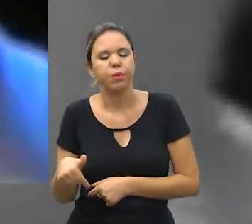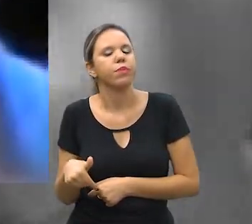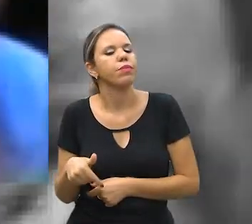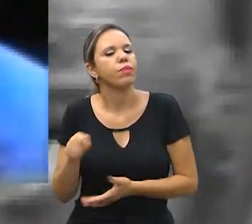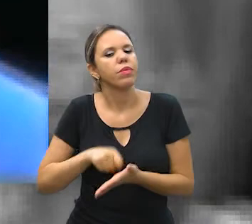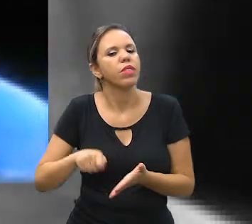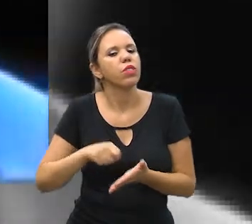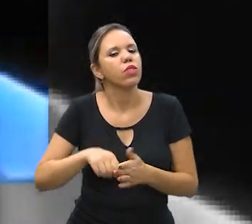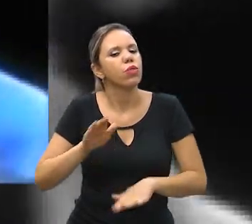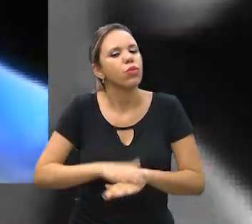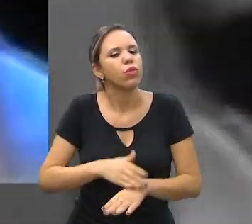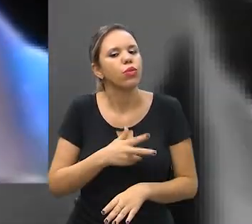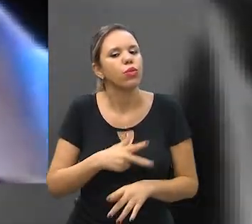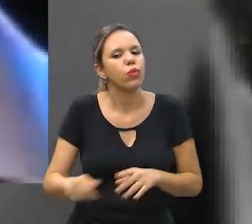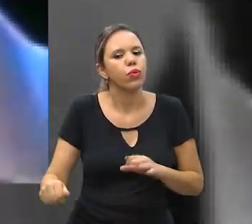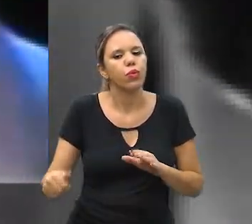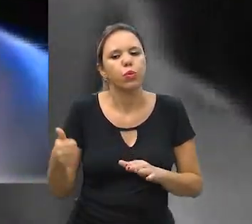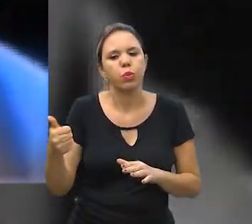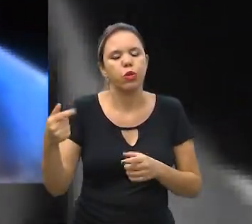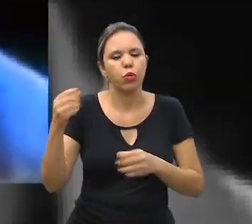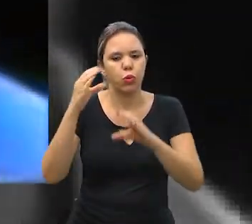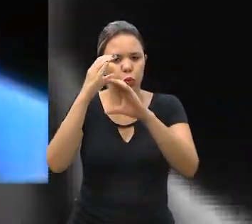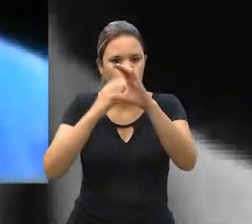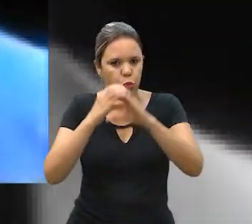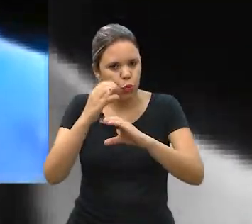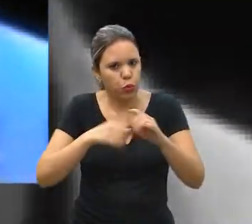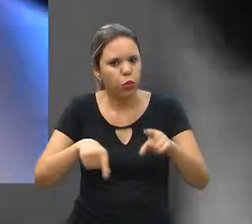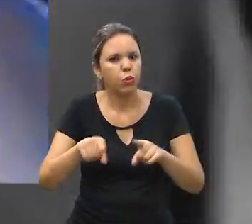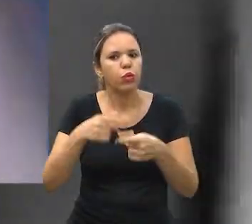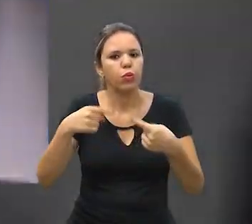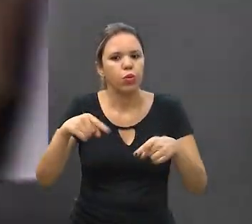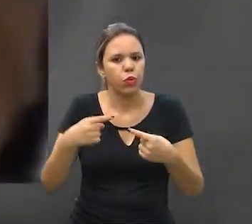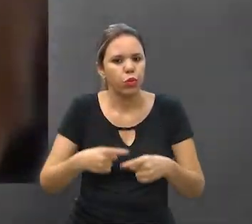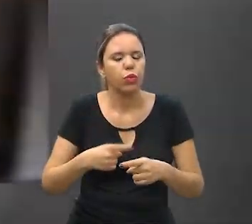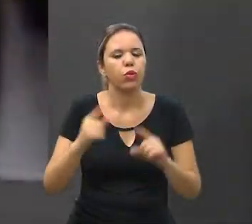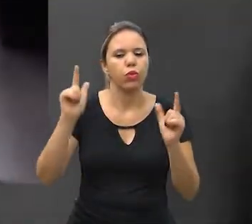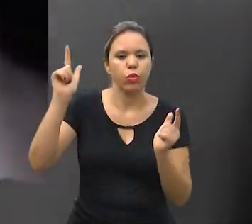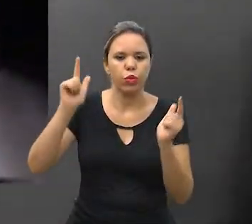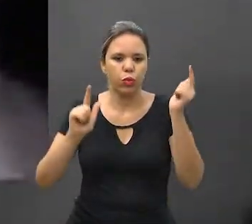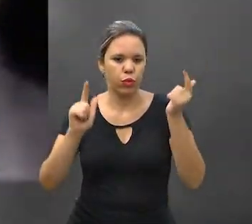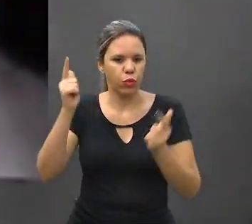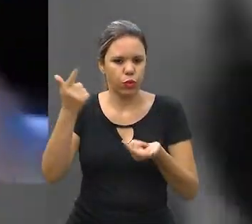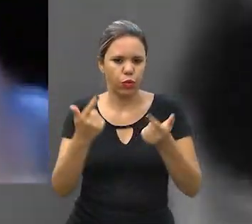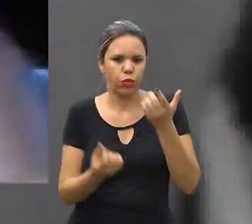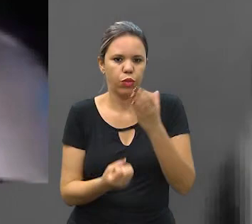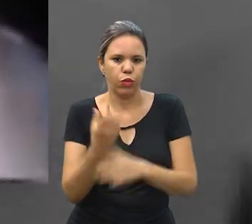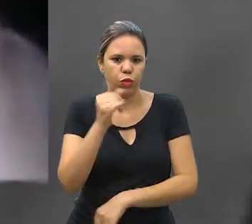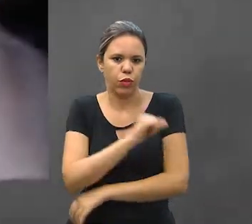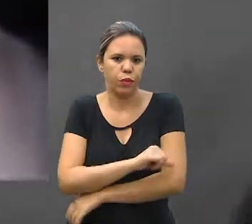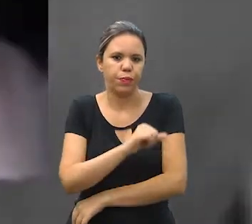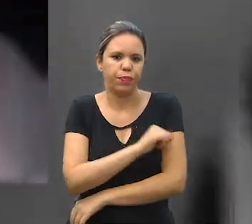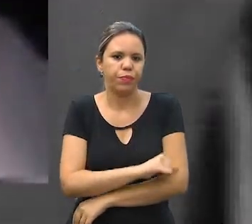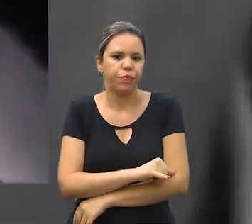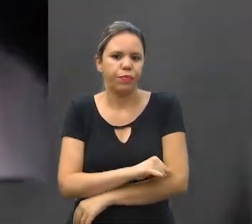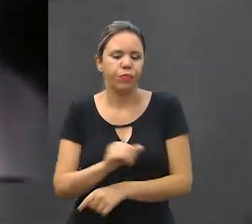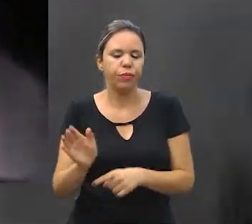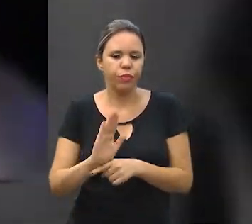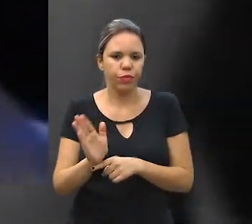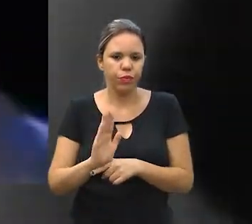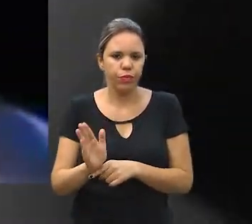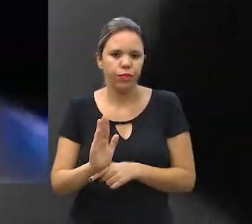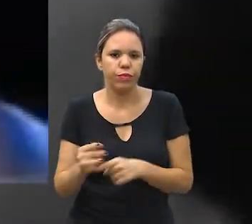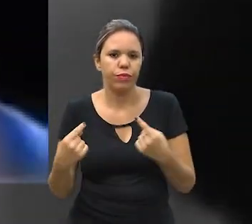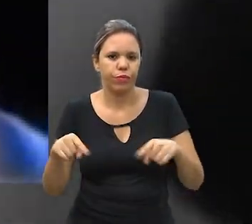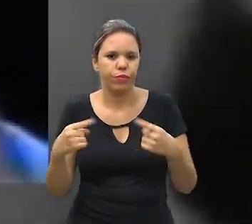1967 e a composição venceu o primeiro concurso de músicas para Carnaval criado no Rio de Janeiro. O vídeo